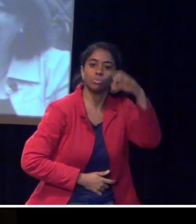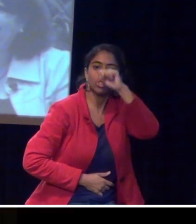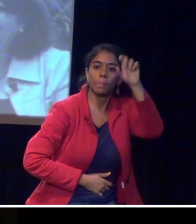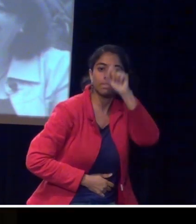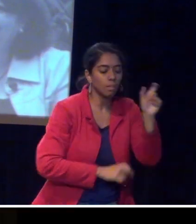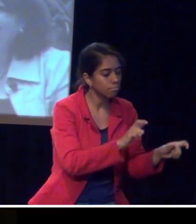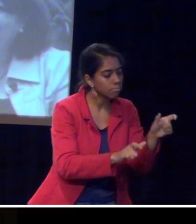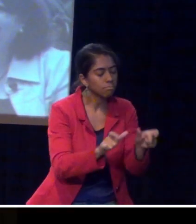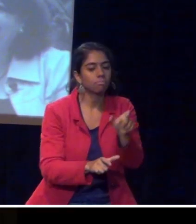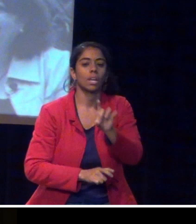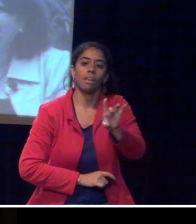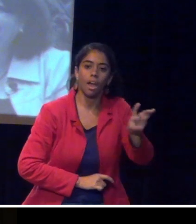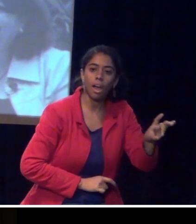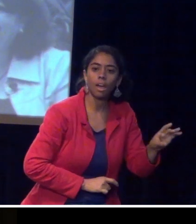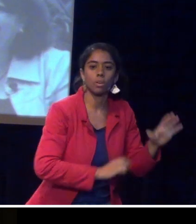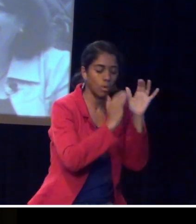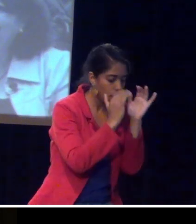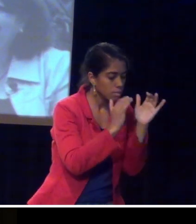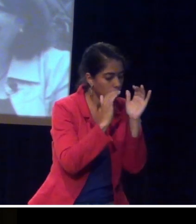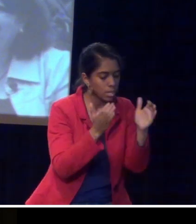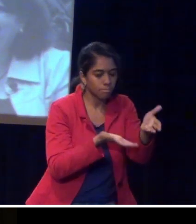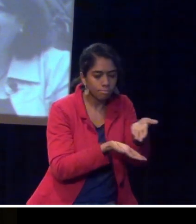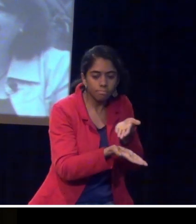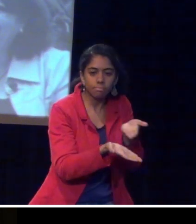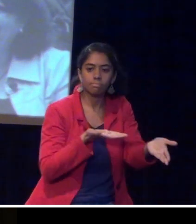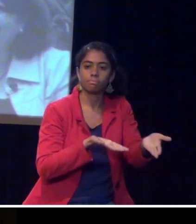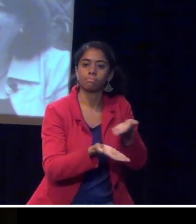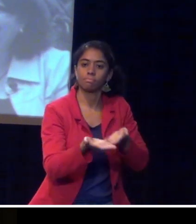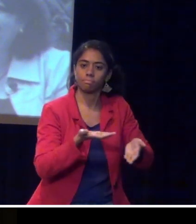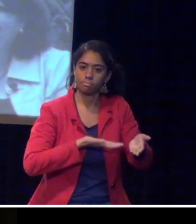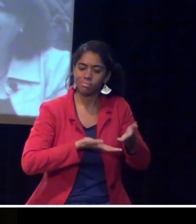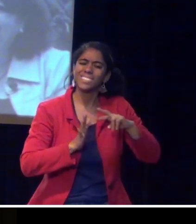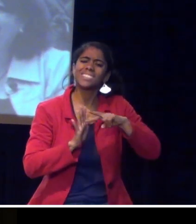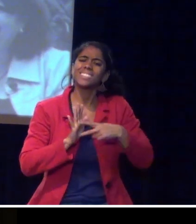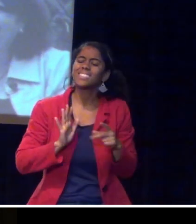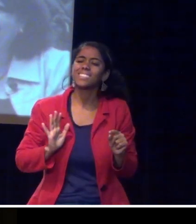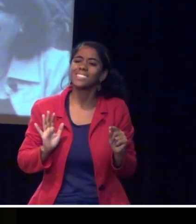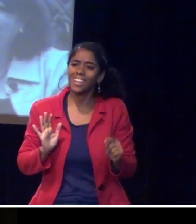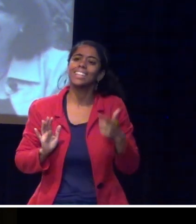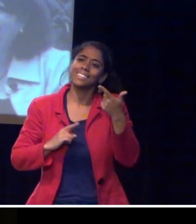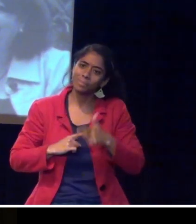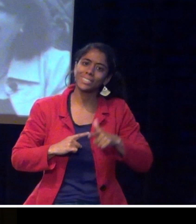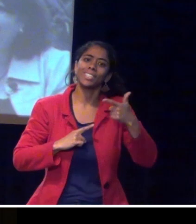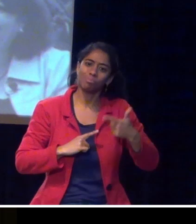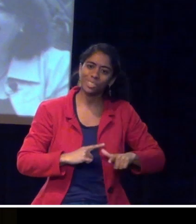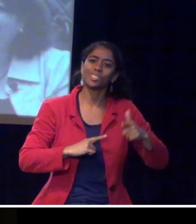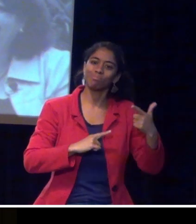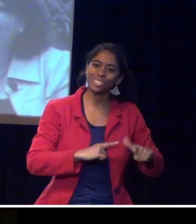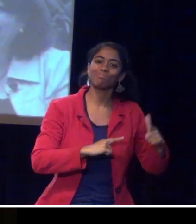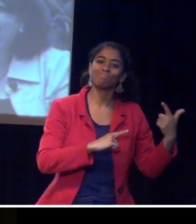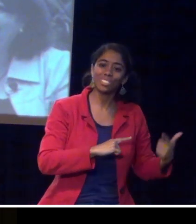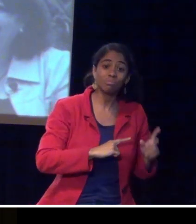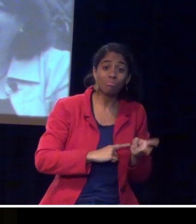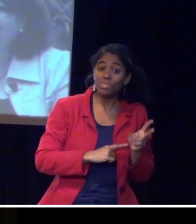dos envolvidos na educação. Ou seja, estou falando e refalando, repetindo, porque